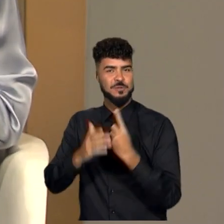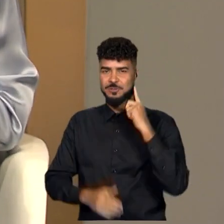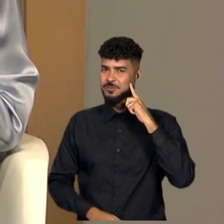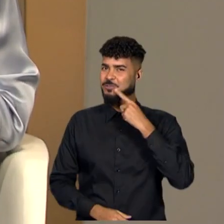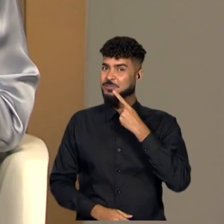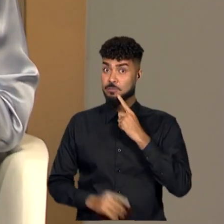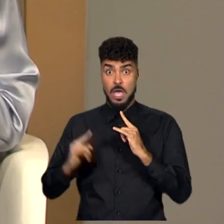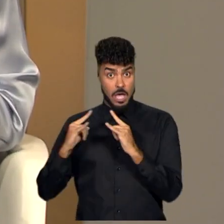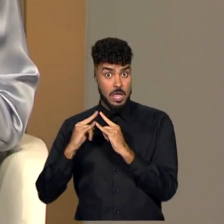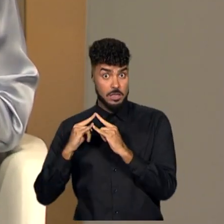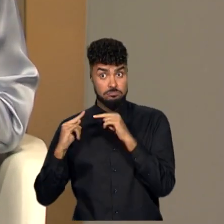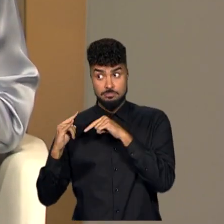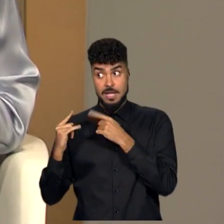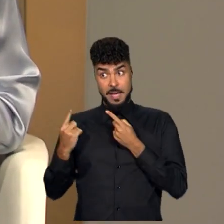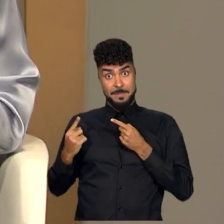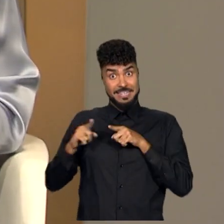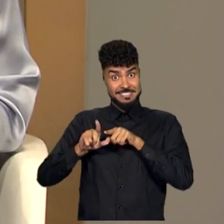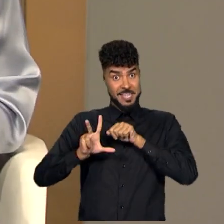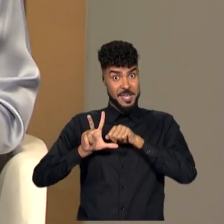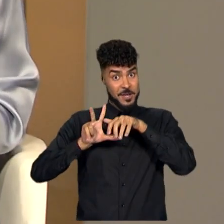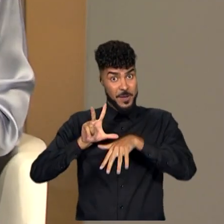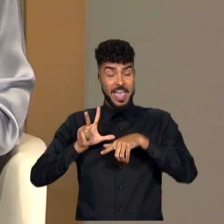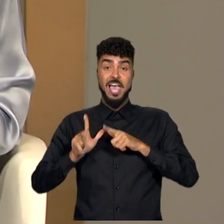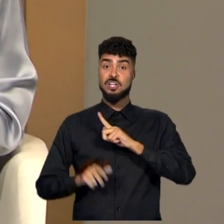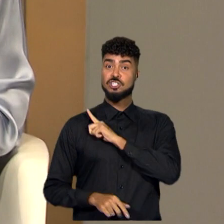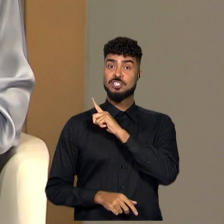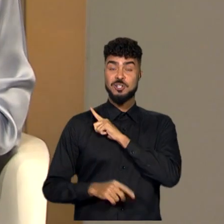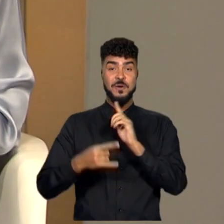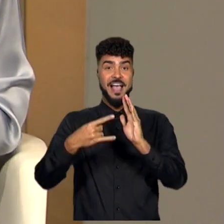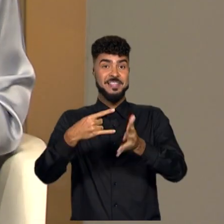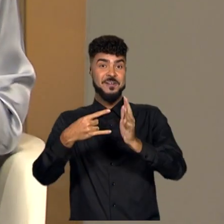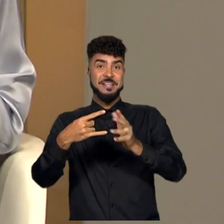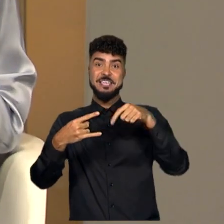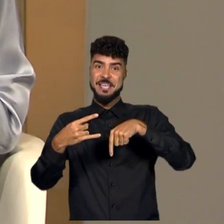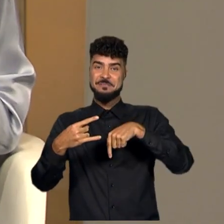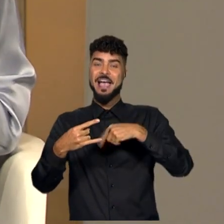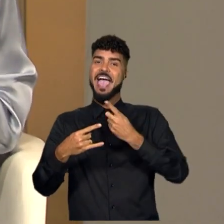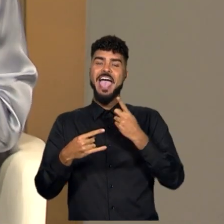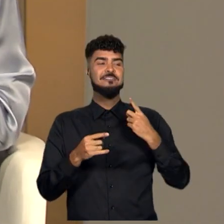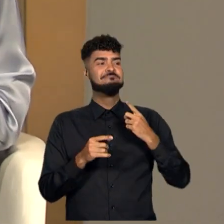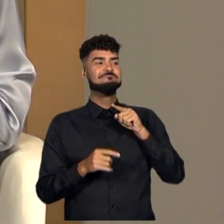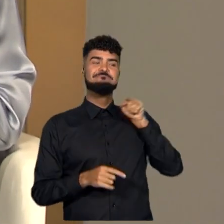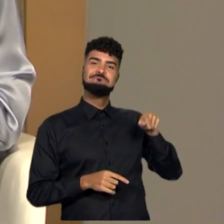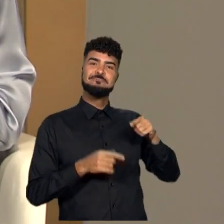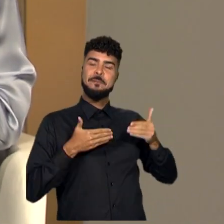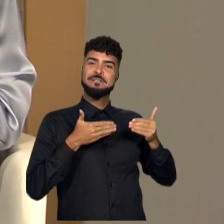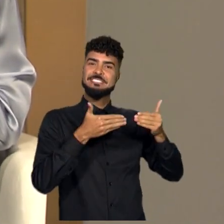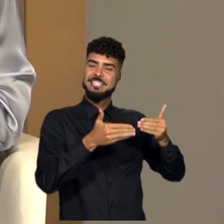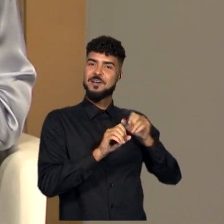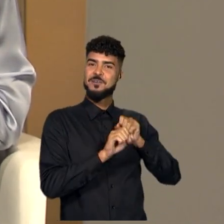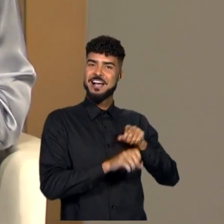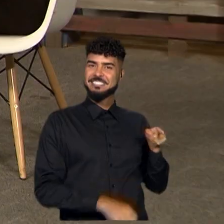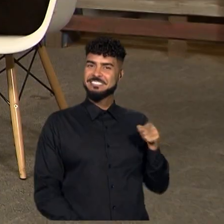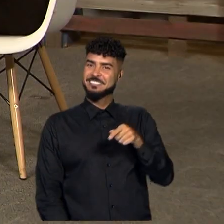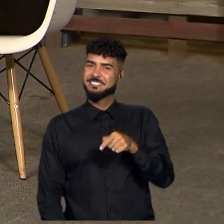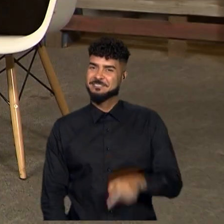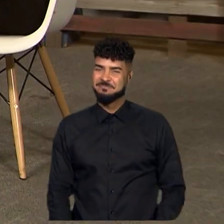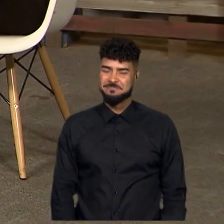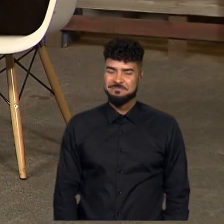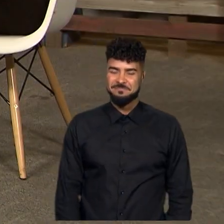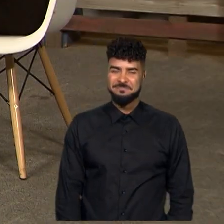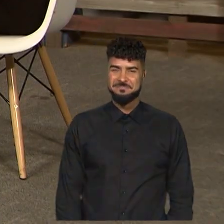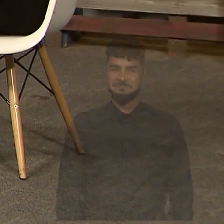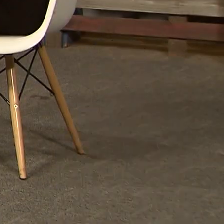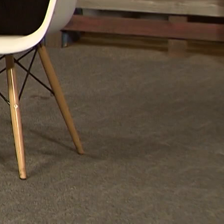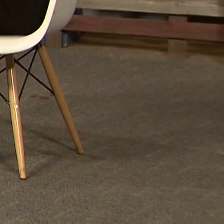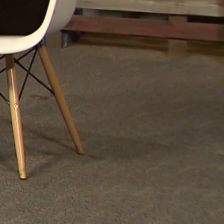O INES, inclusive, né, é nosso parceiro aqui na gestão do canal Libras, né, que é feito por meio do Ministério da Educação. A